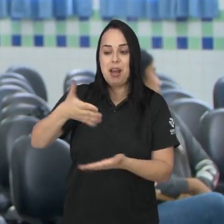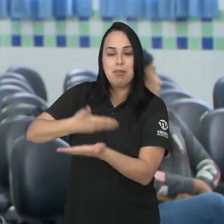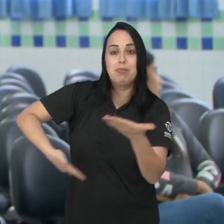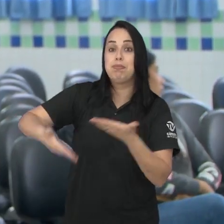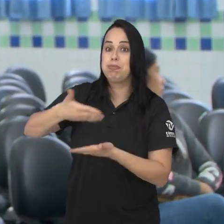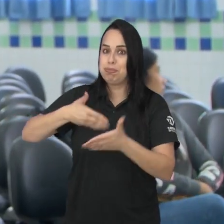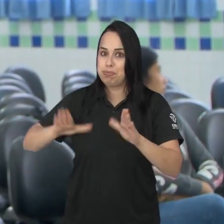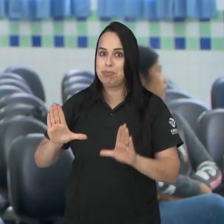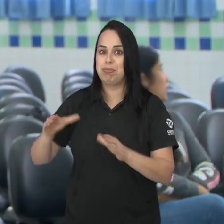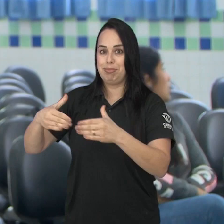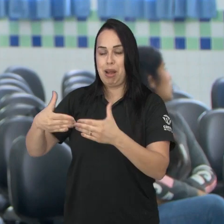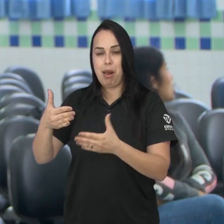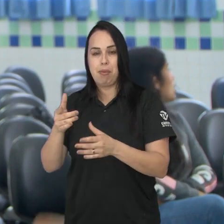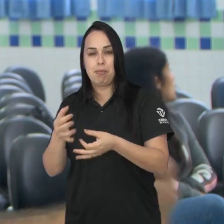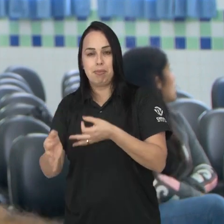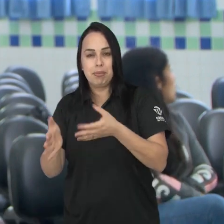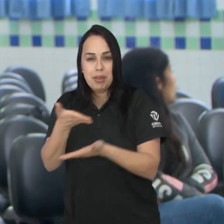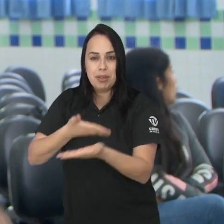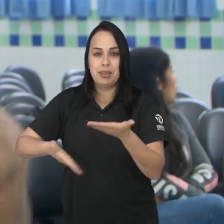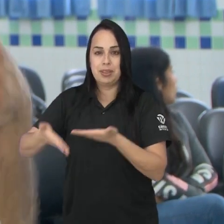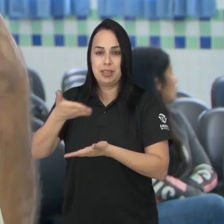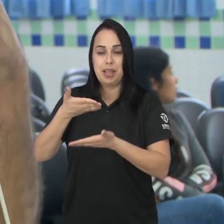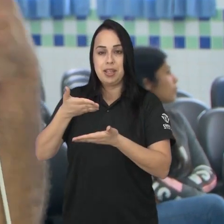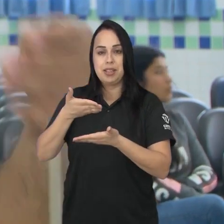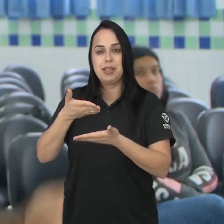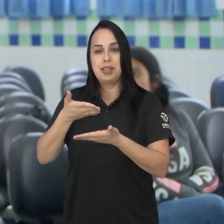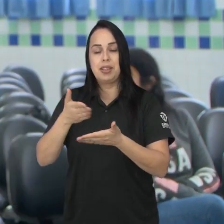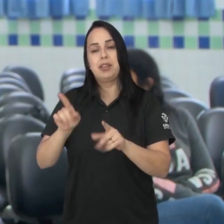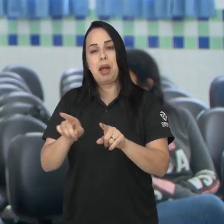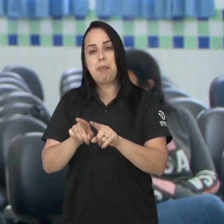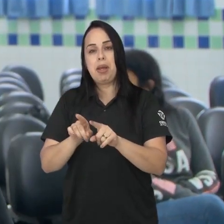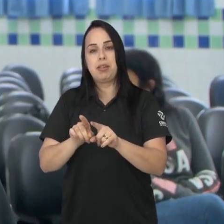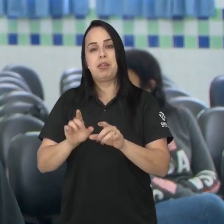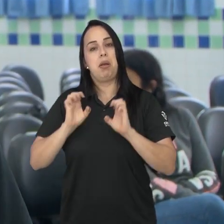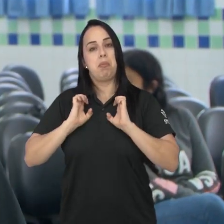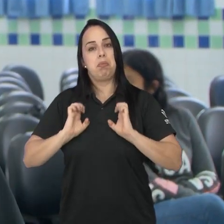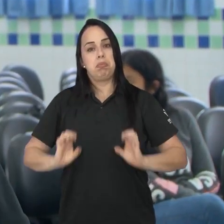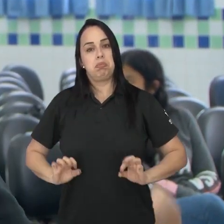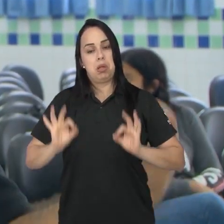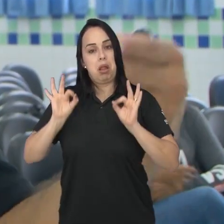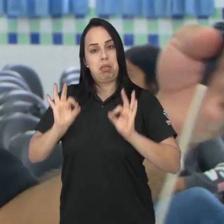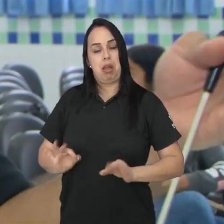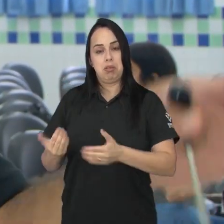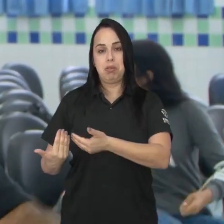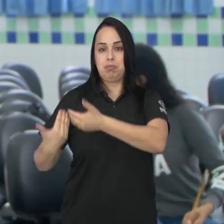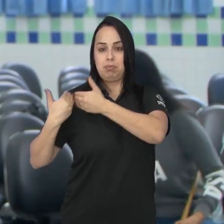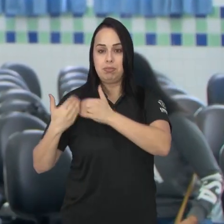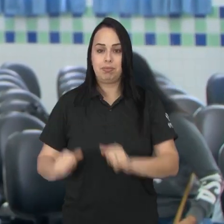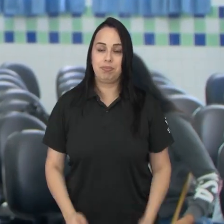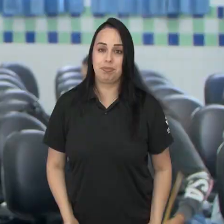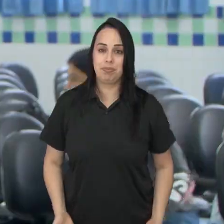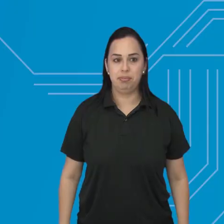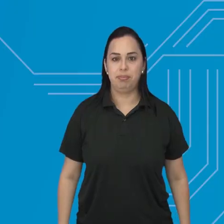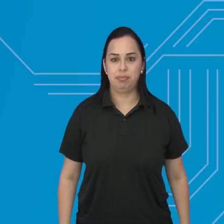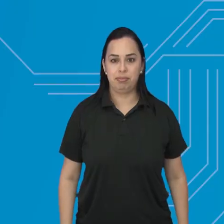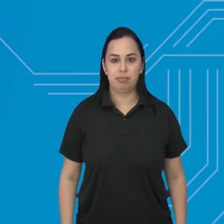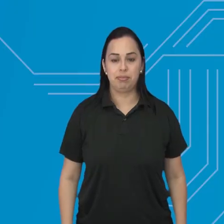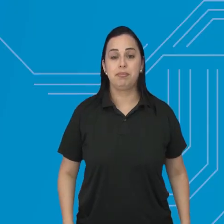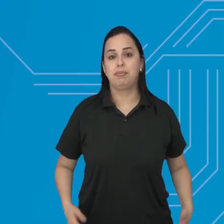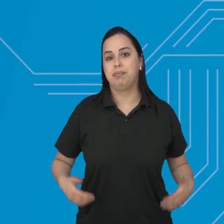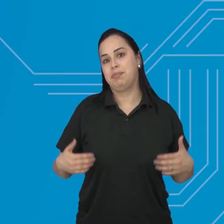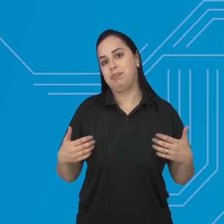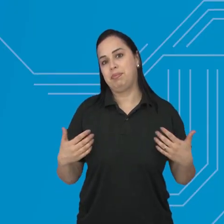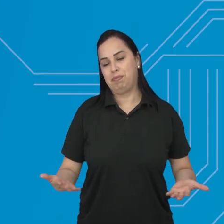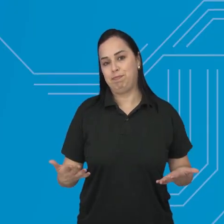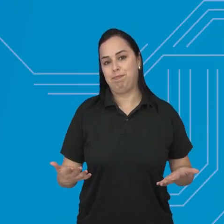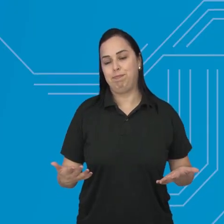no coletivo em geral, se socializando e sendo referência de disciplina e de responsabilidade. Bom, gente,